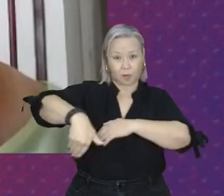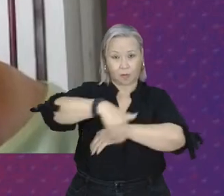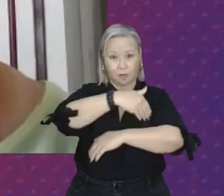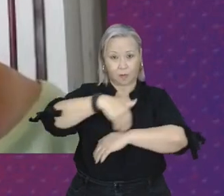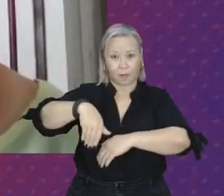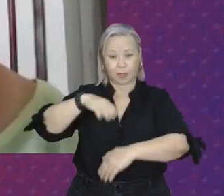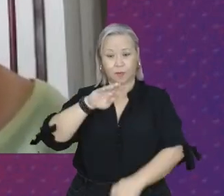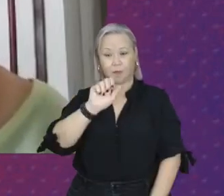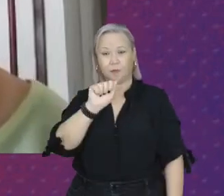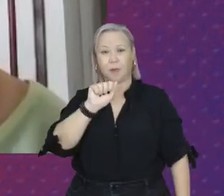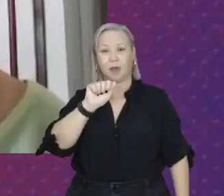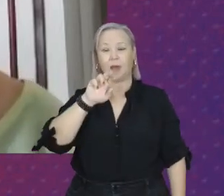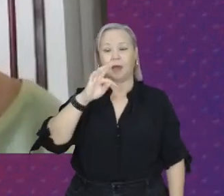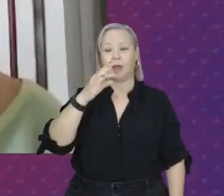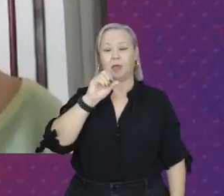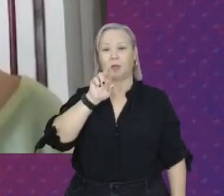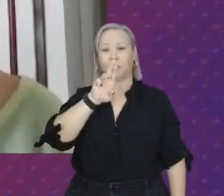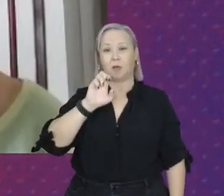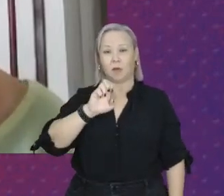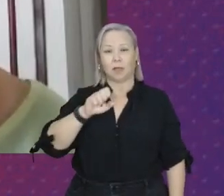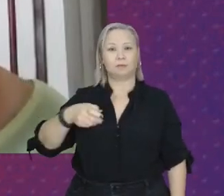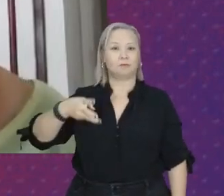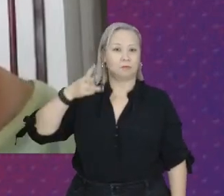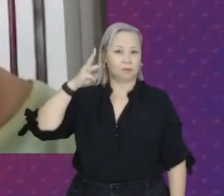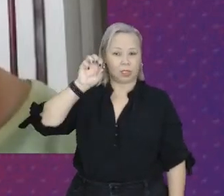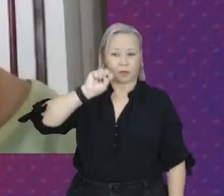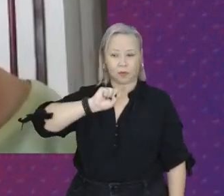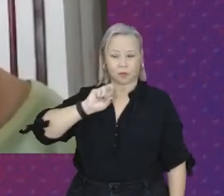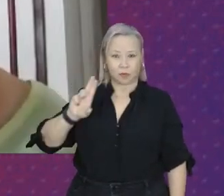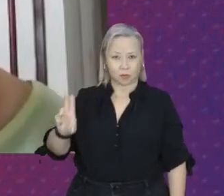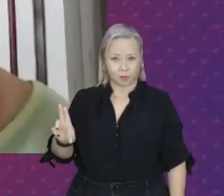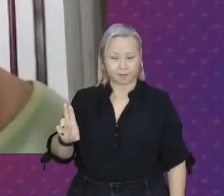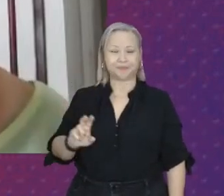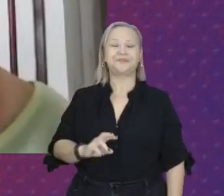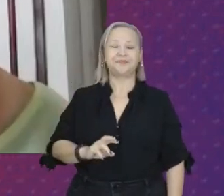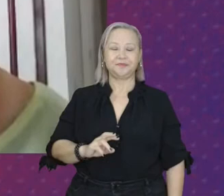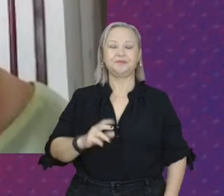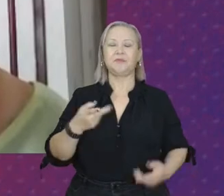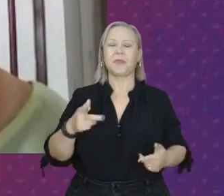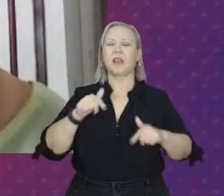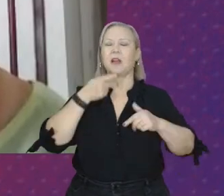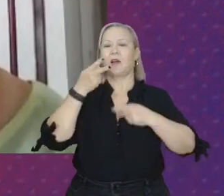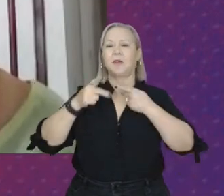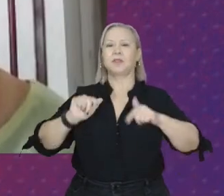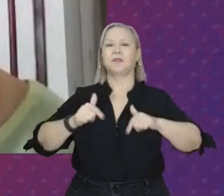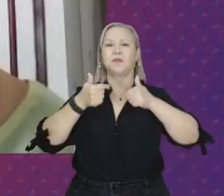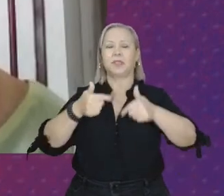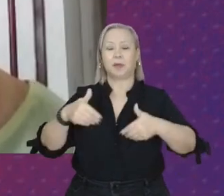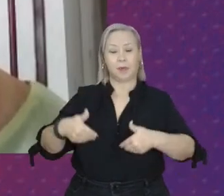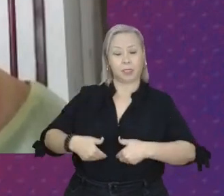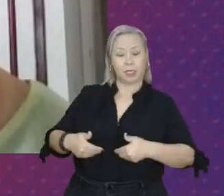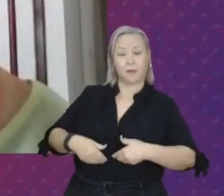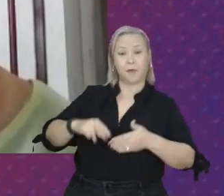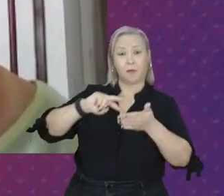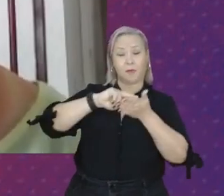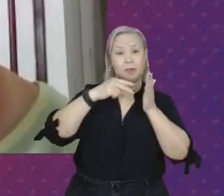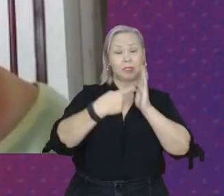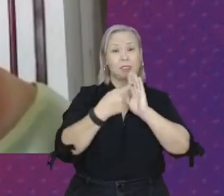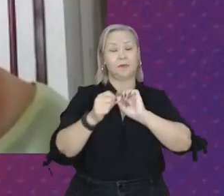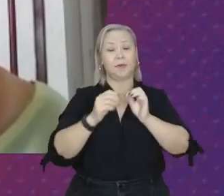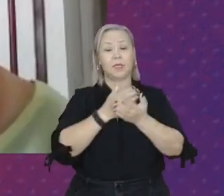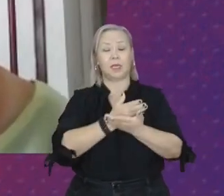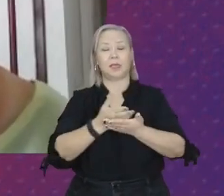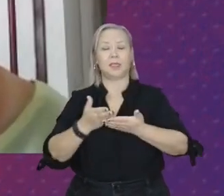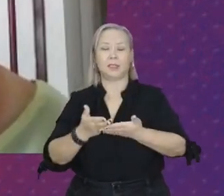no século XVIII. Pois bem, falar do enfrentamento à fome significa